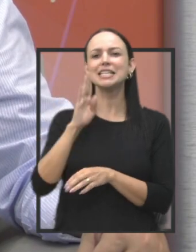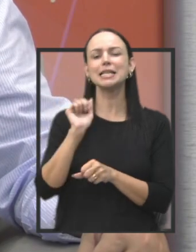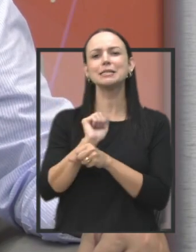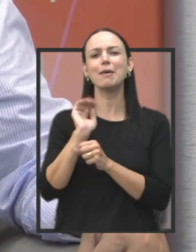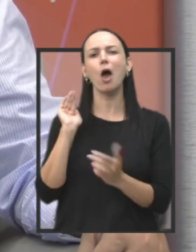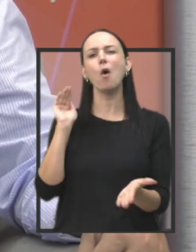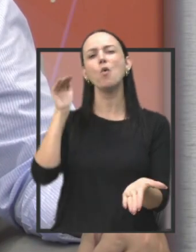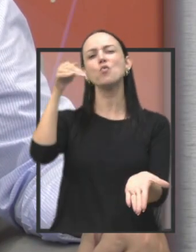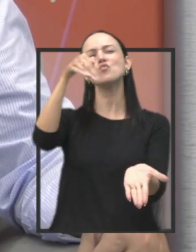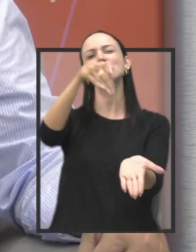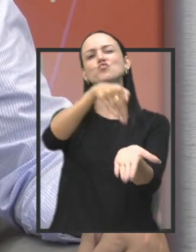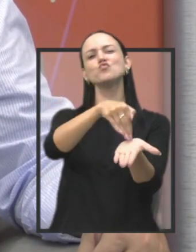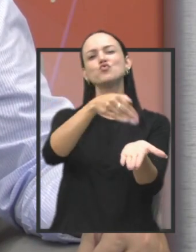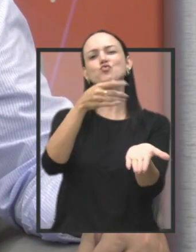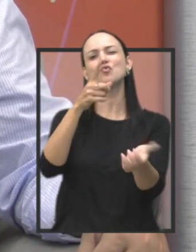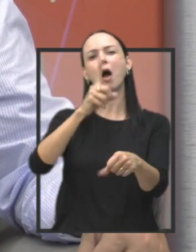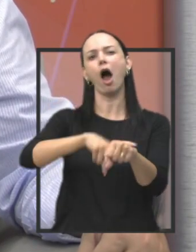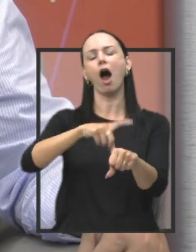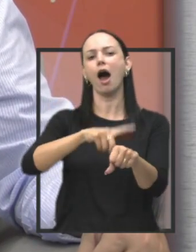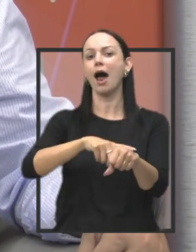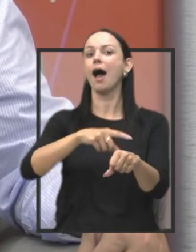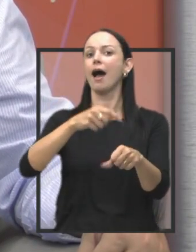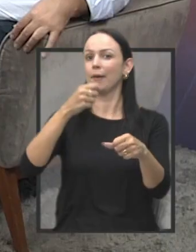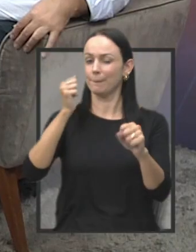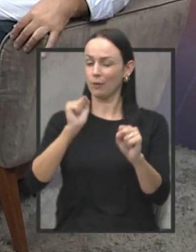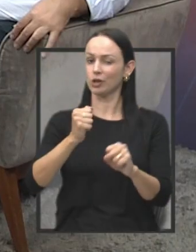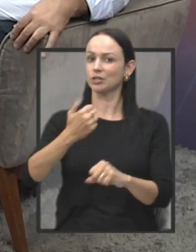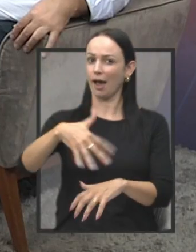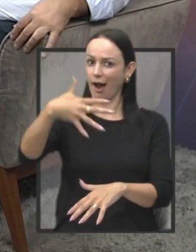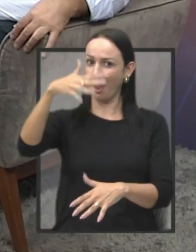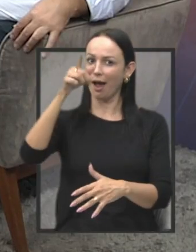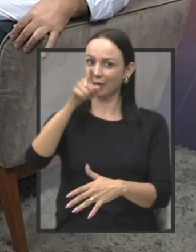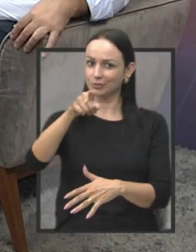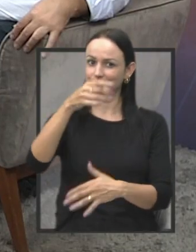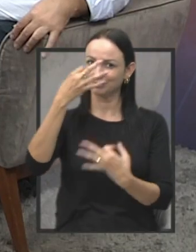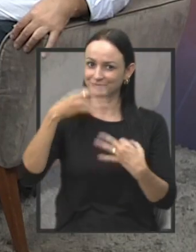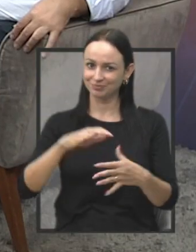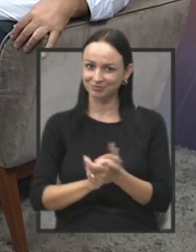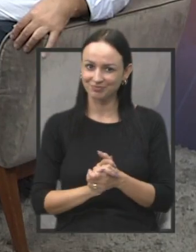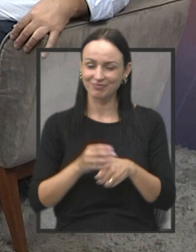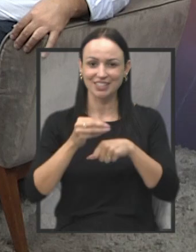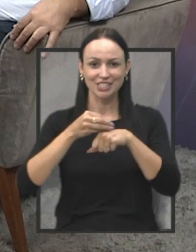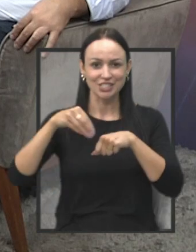última hora, porque a última hora pode custar caro. Com certeza. É com essas